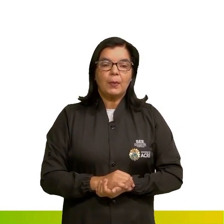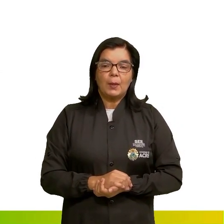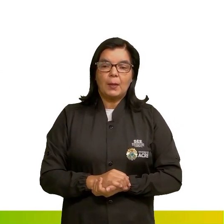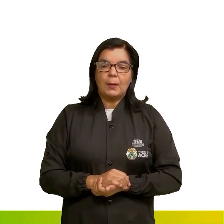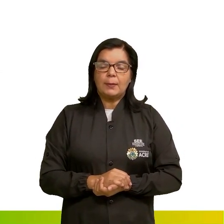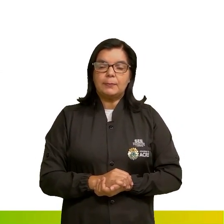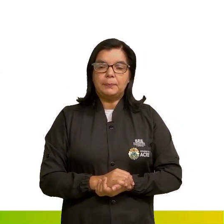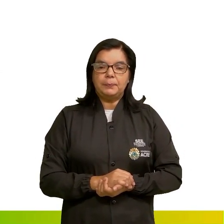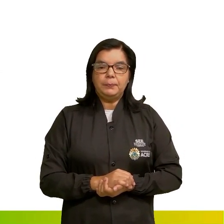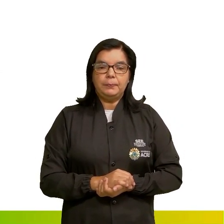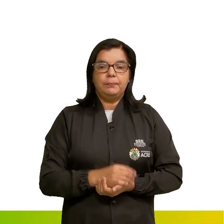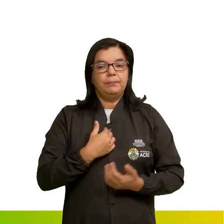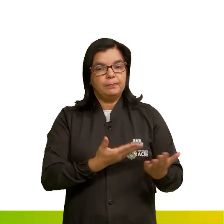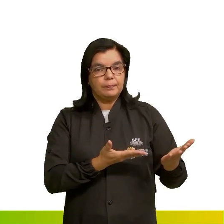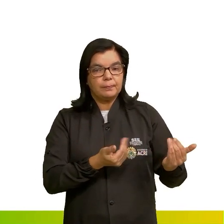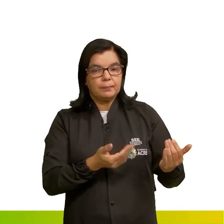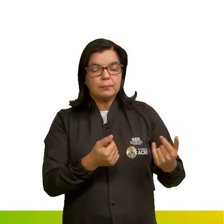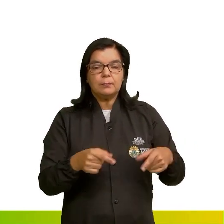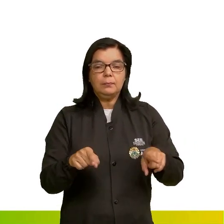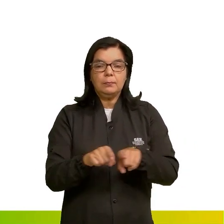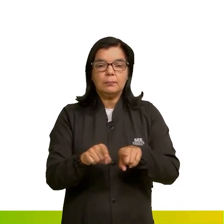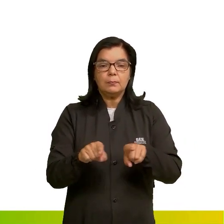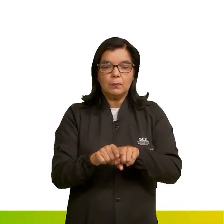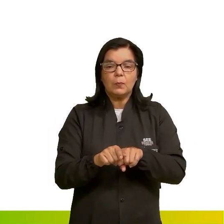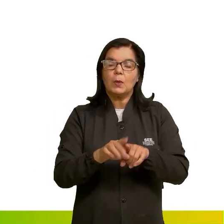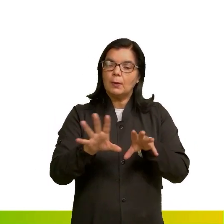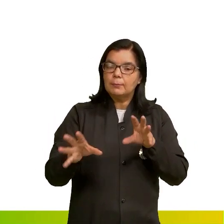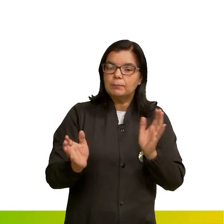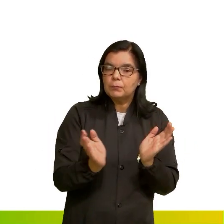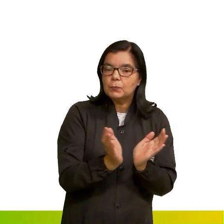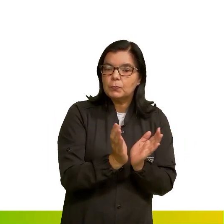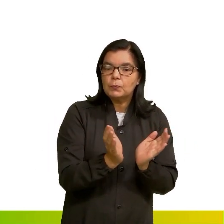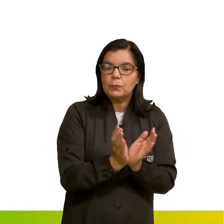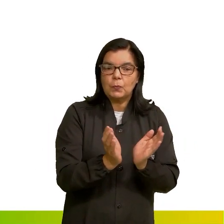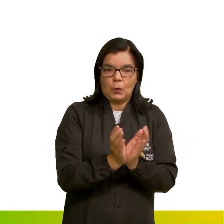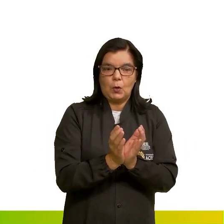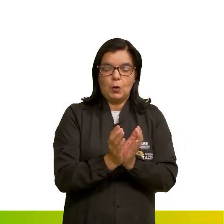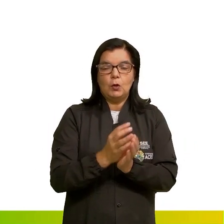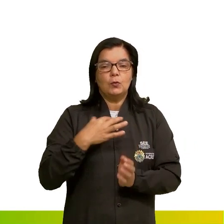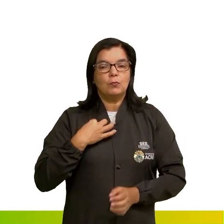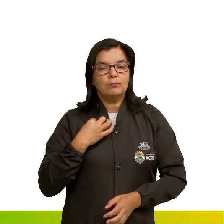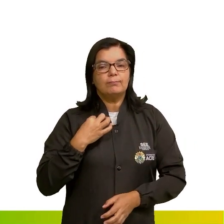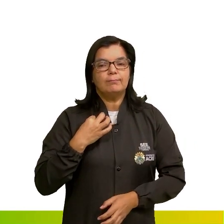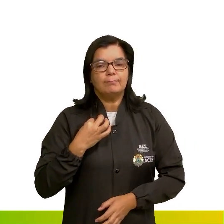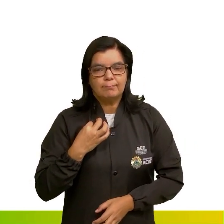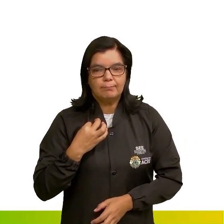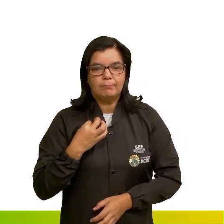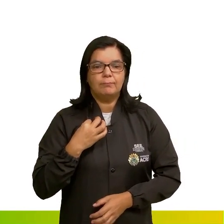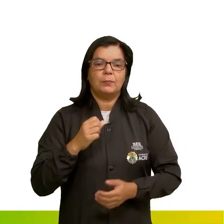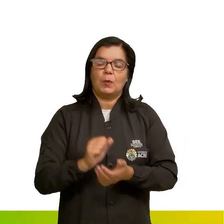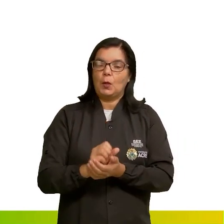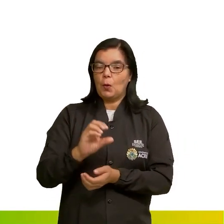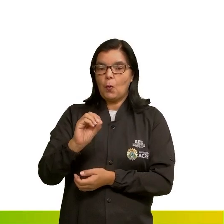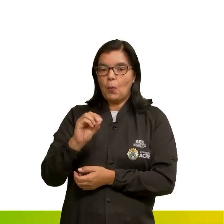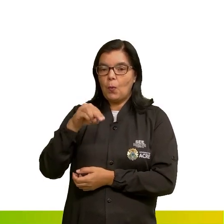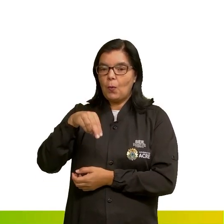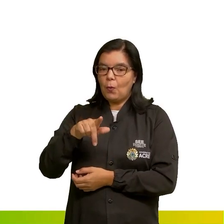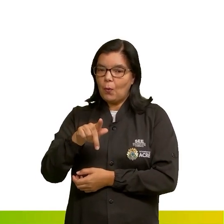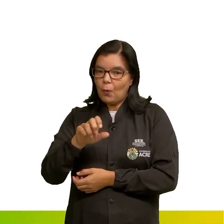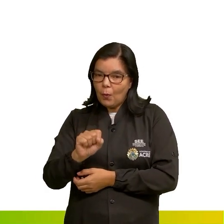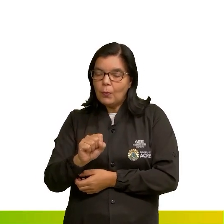consideração que os jovens também se engajam por meio do voluntariado em ONGs,